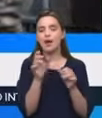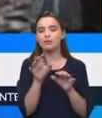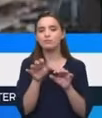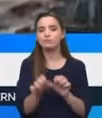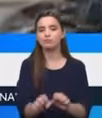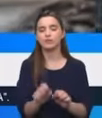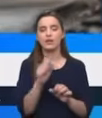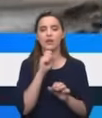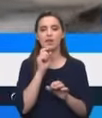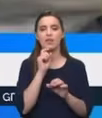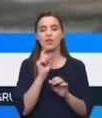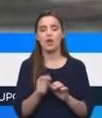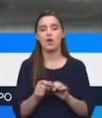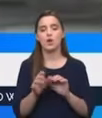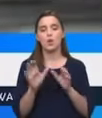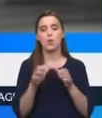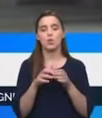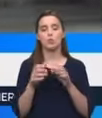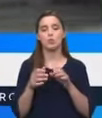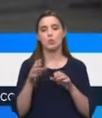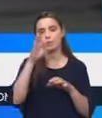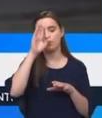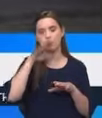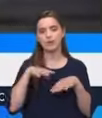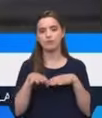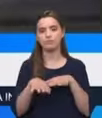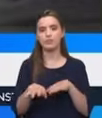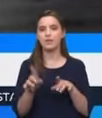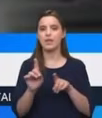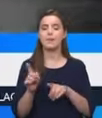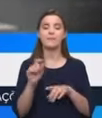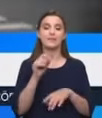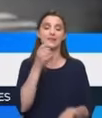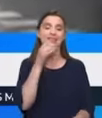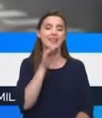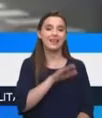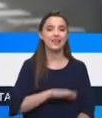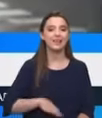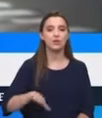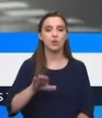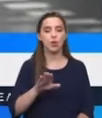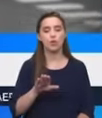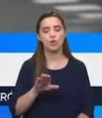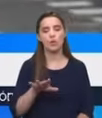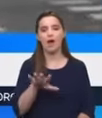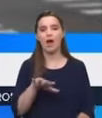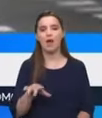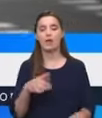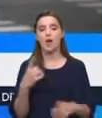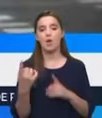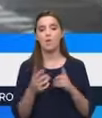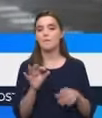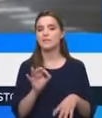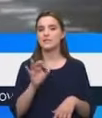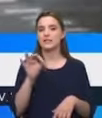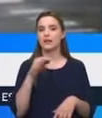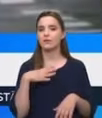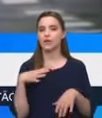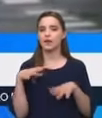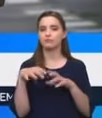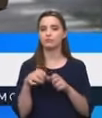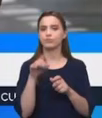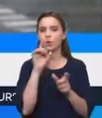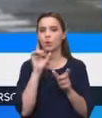a tentar, aparentemente, controlar uma parte do território, que nos leva para uma dimensão de conflito diversa de uma